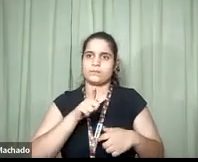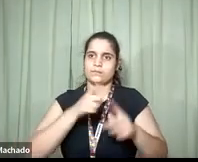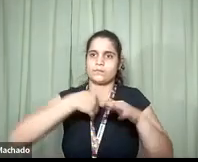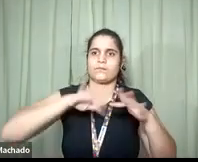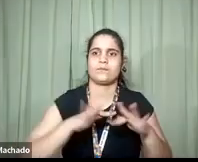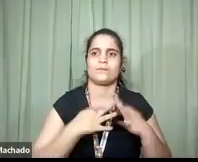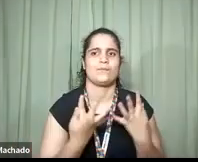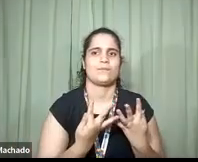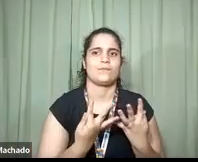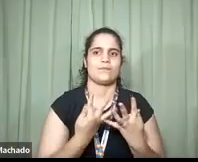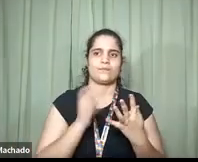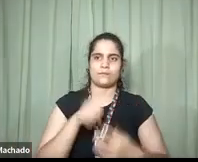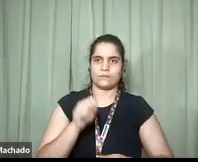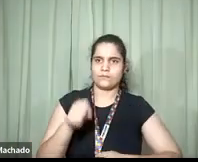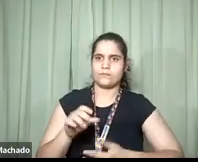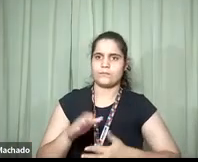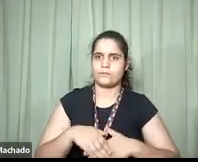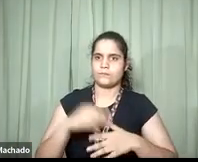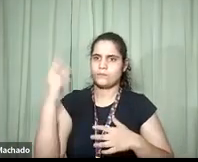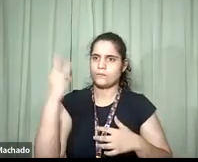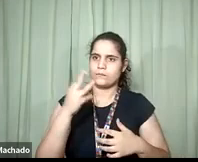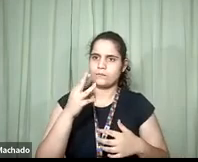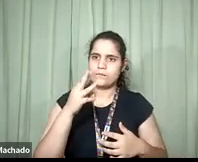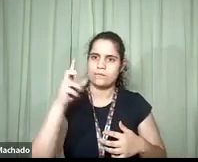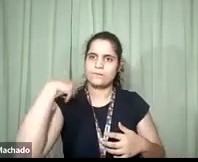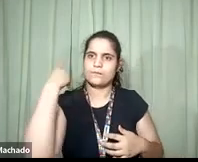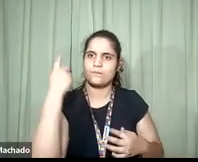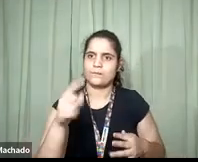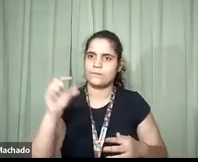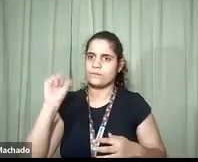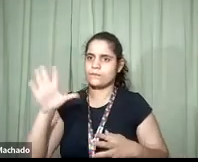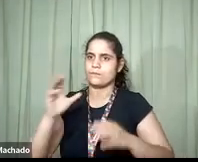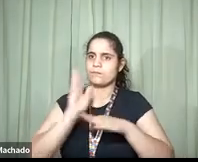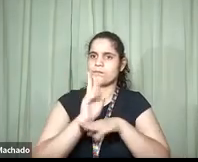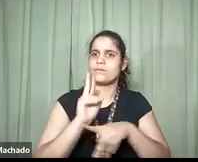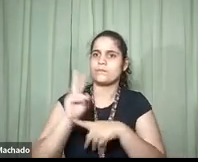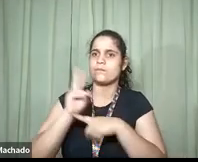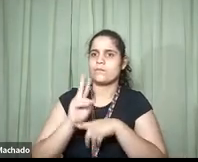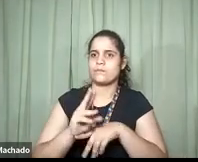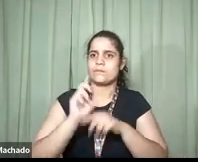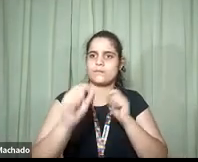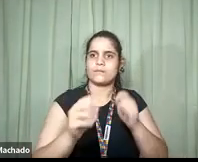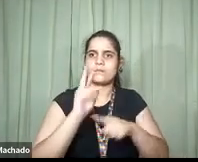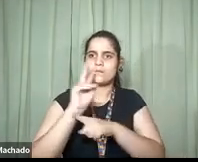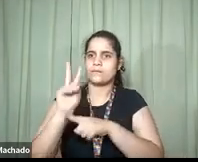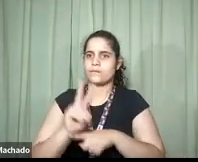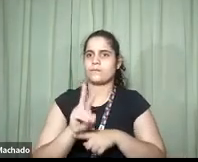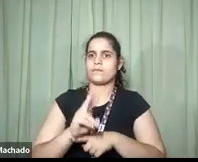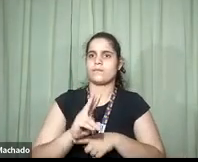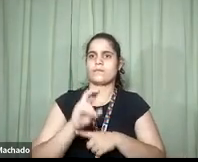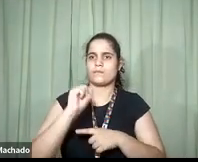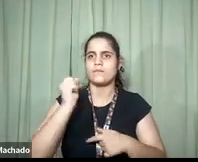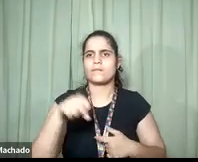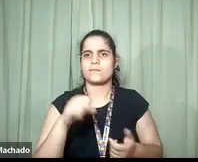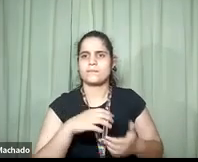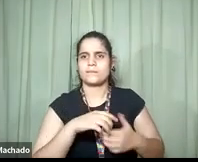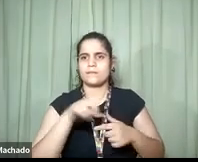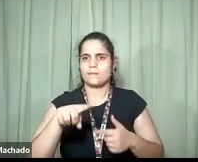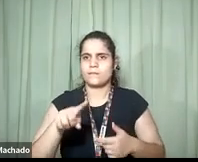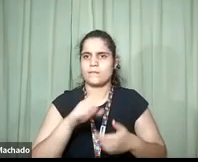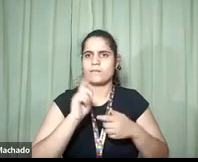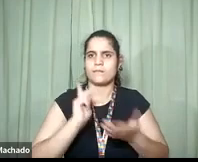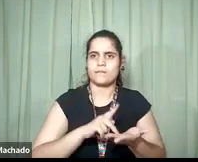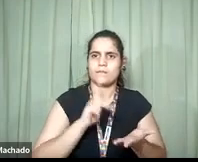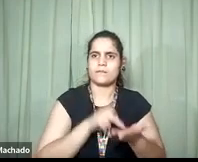né? E às vezes nós temos de cuidar de quem cuida, né? E essa é a verdade. Atrás